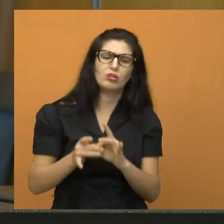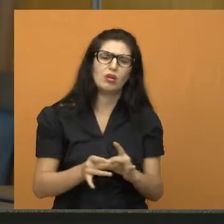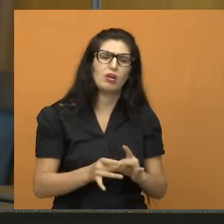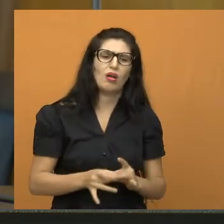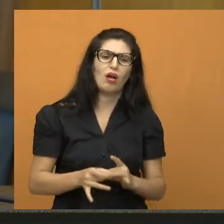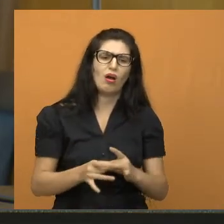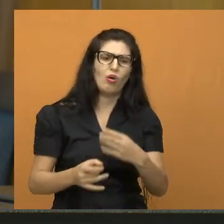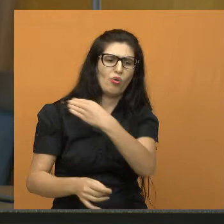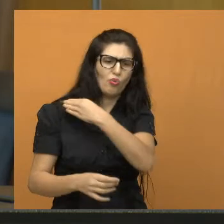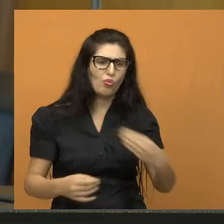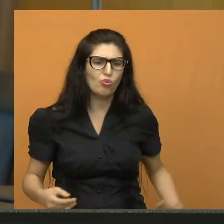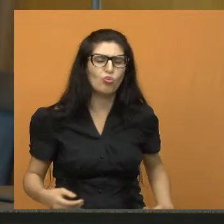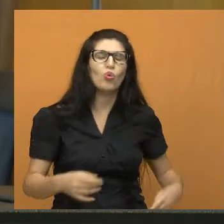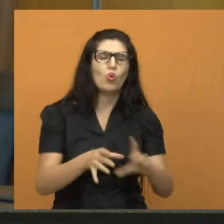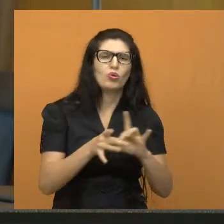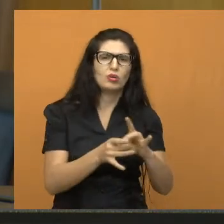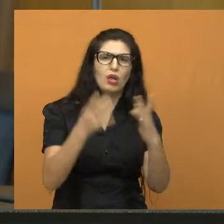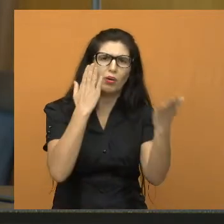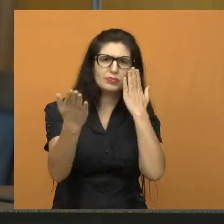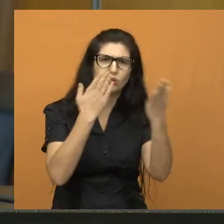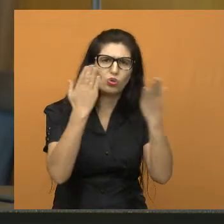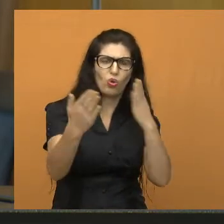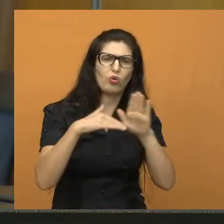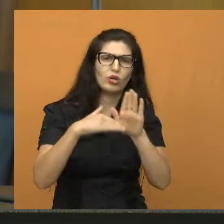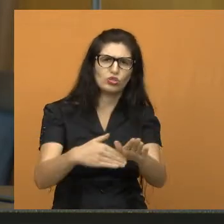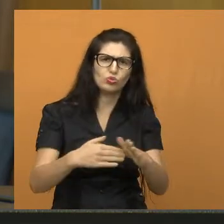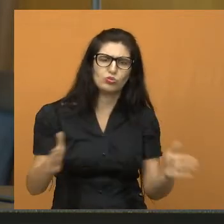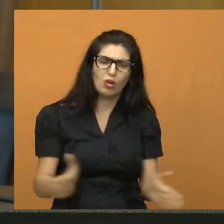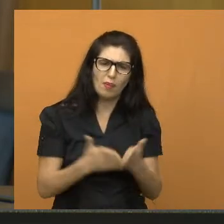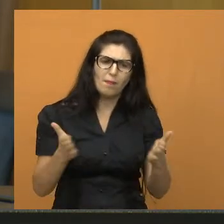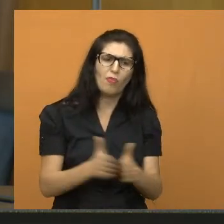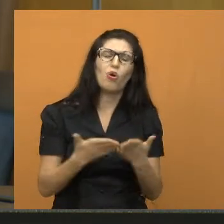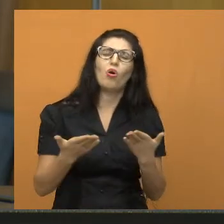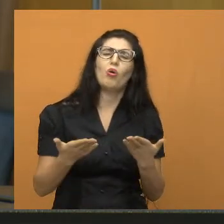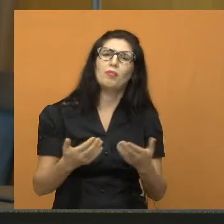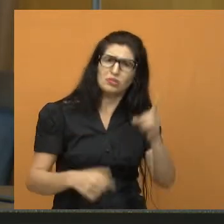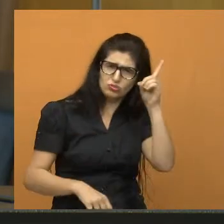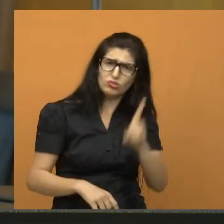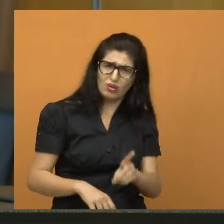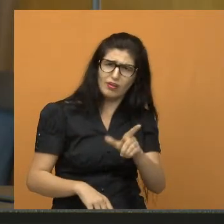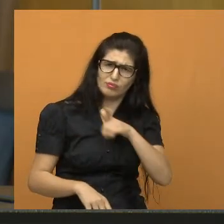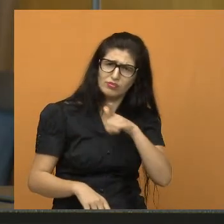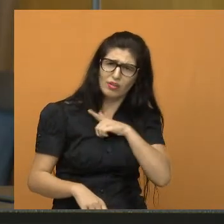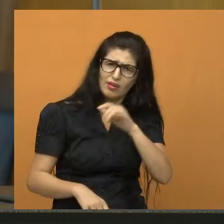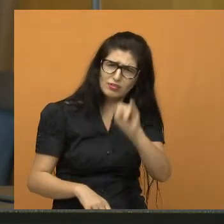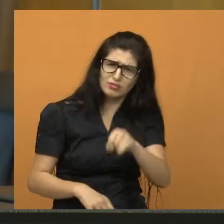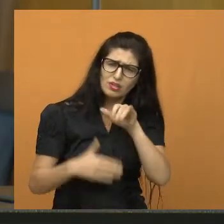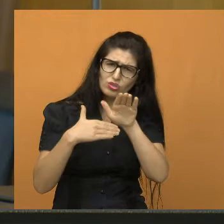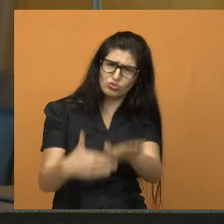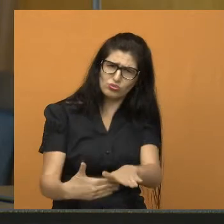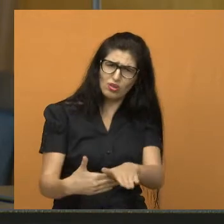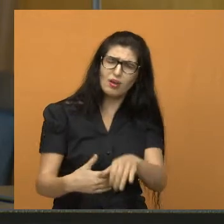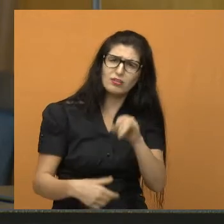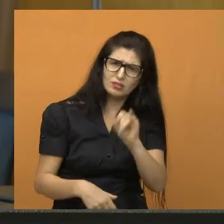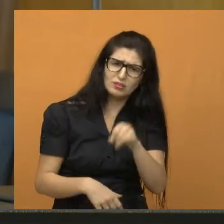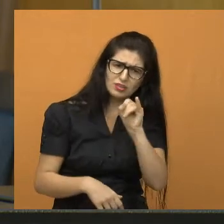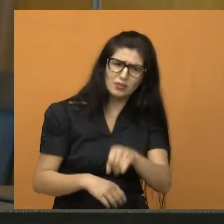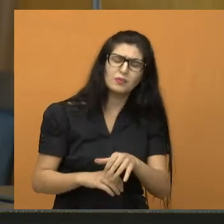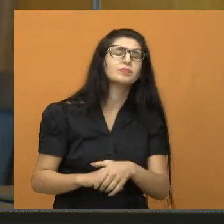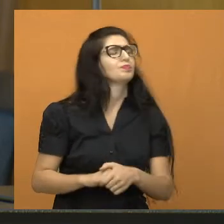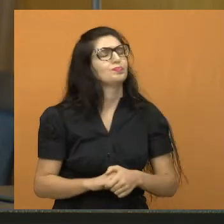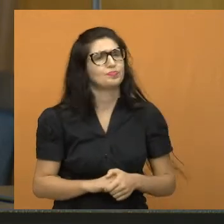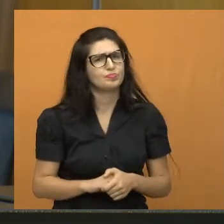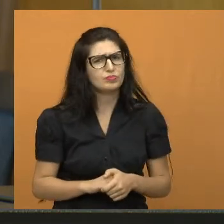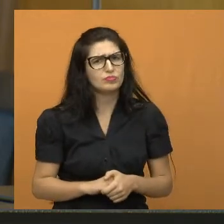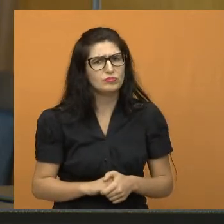é uma equipe multidisciplinar que atua na garantia desses direitos, porque a ausência da garantia também é uma violação,